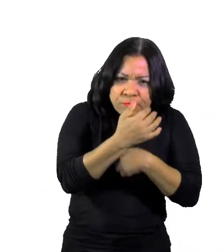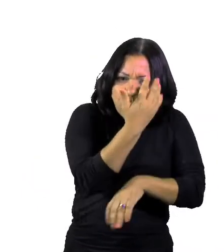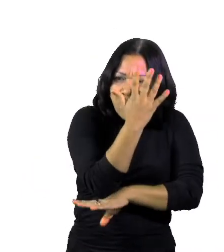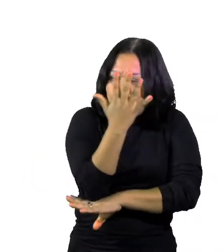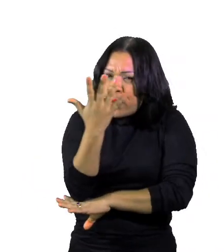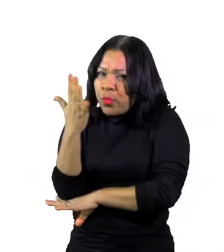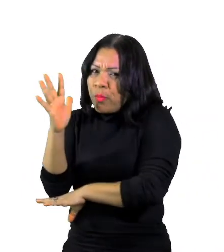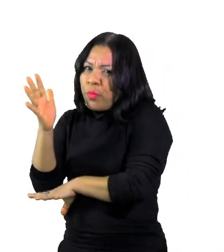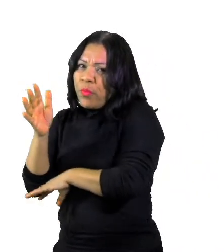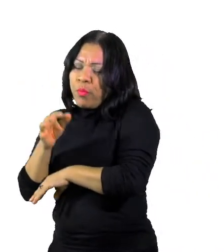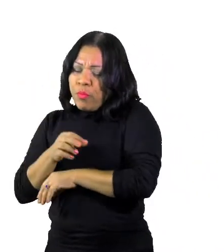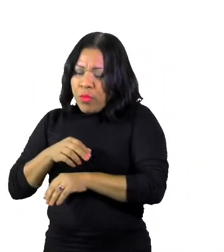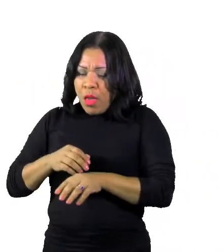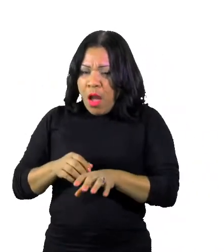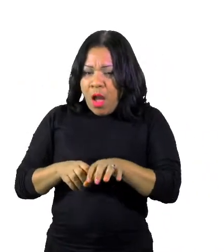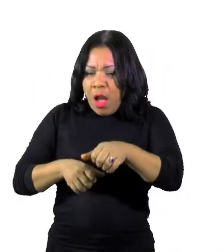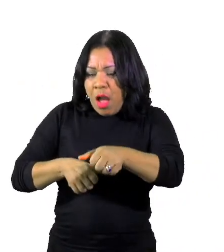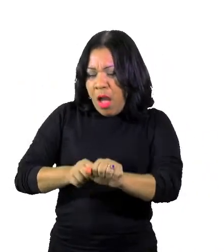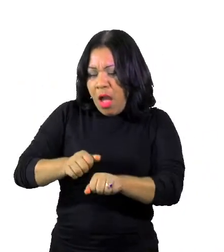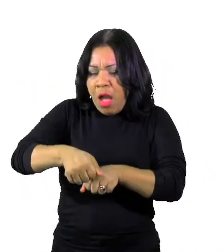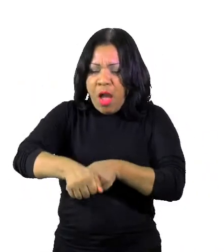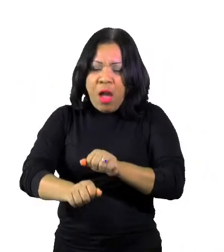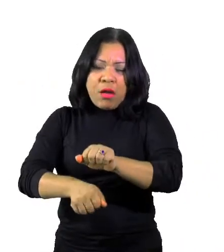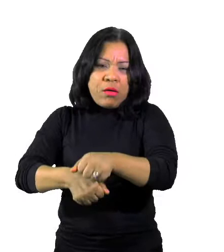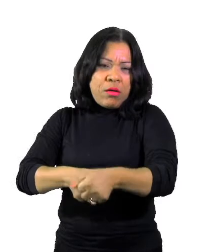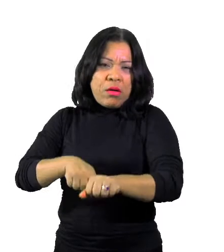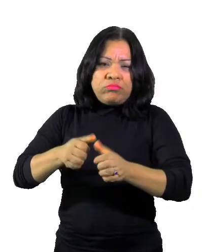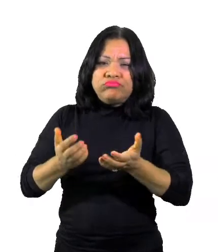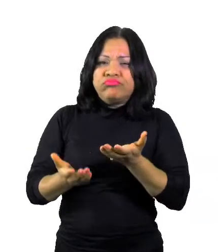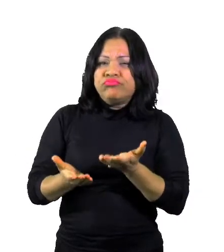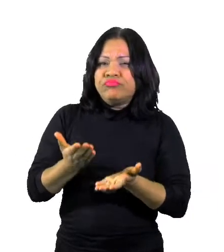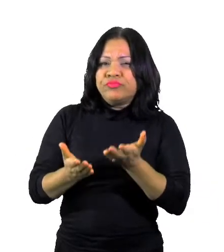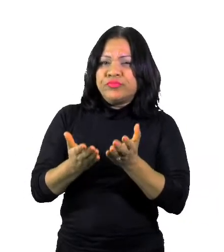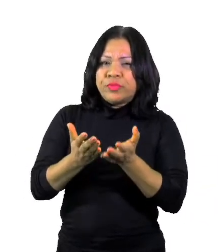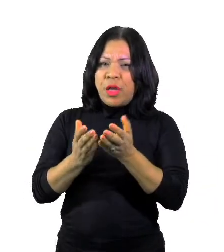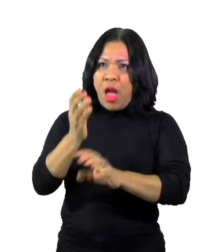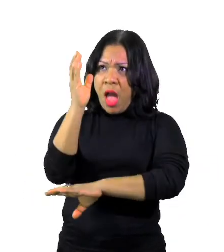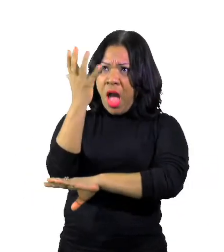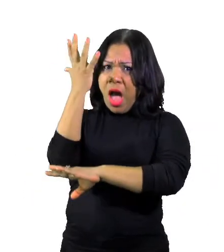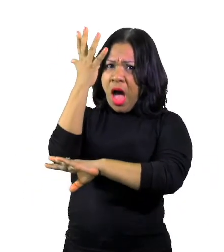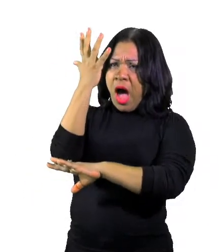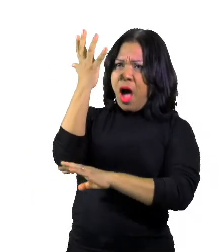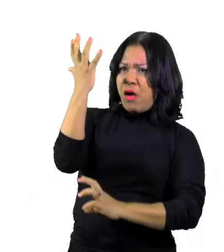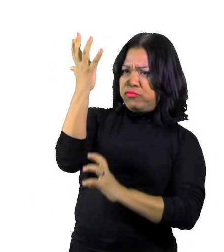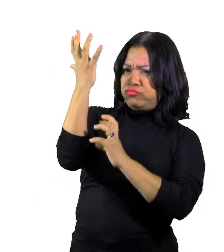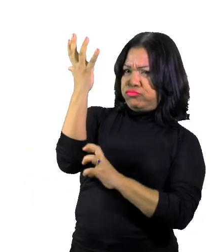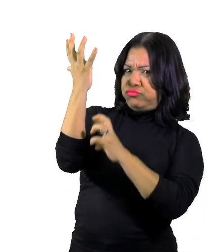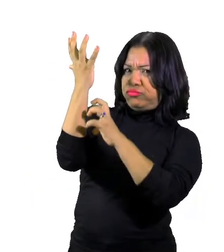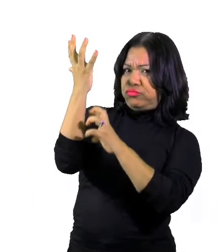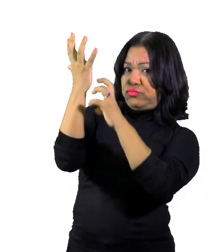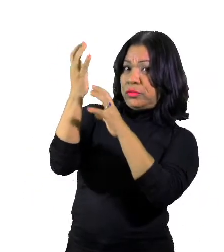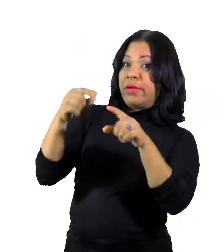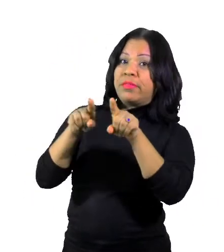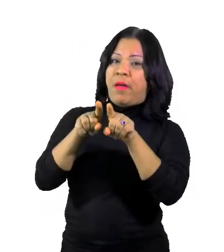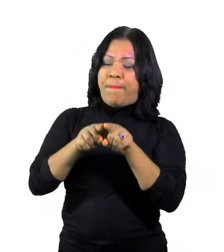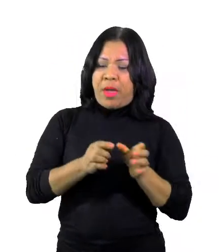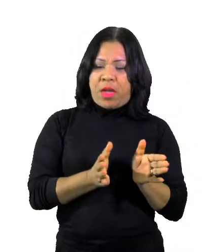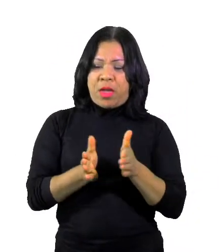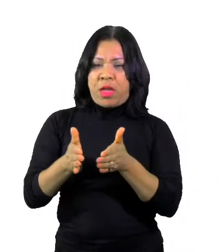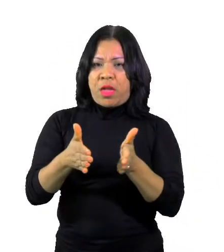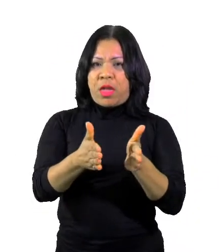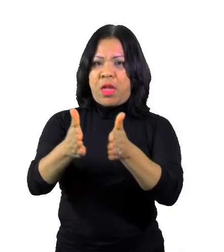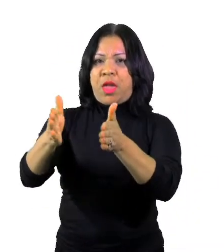leveza, escalar árvores altas e atravessar rios. A onça parece ter os poderes